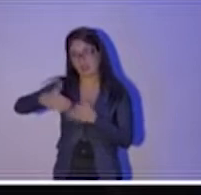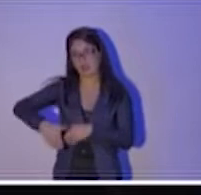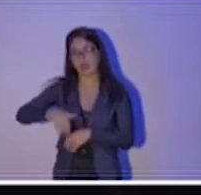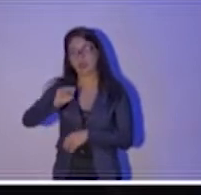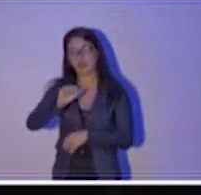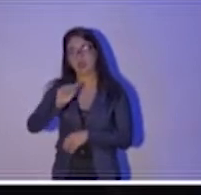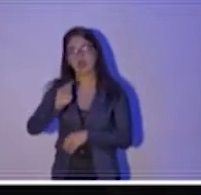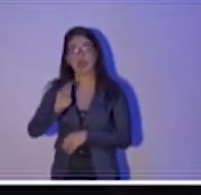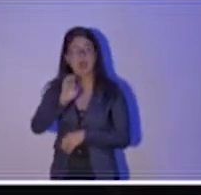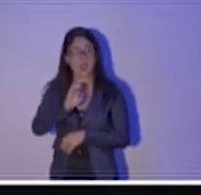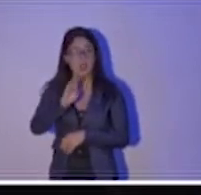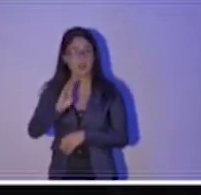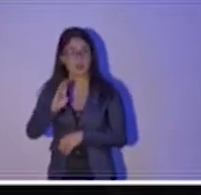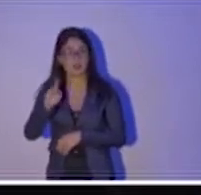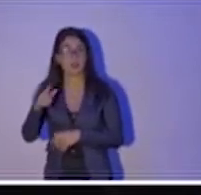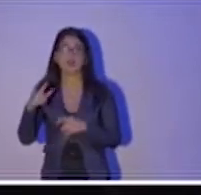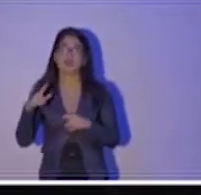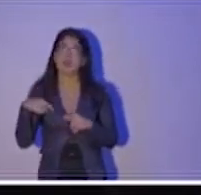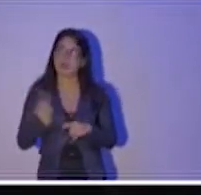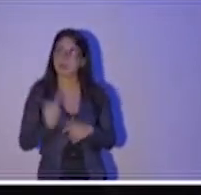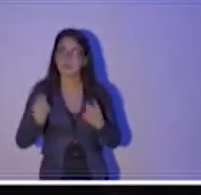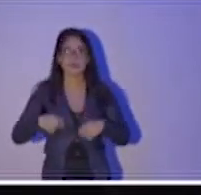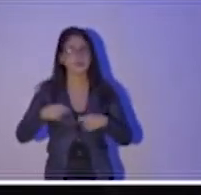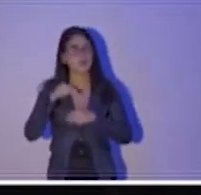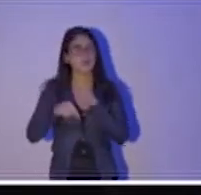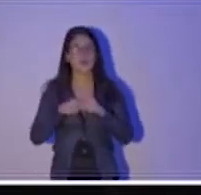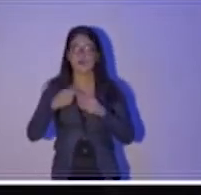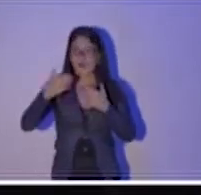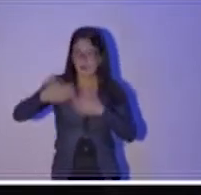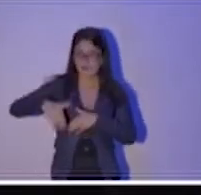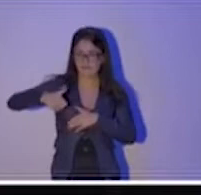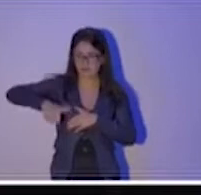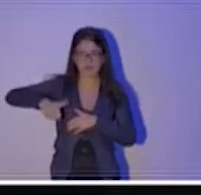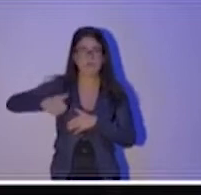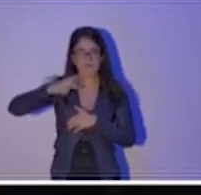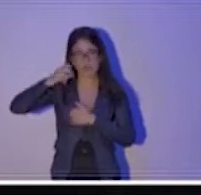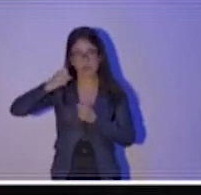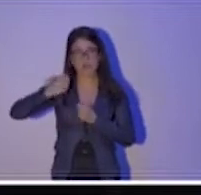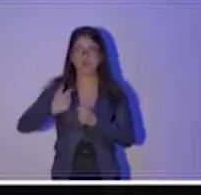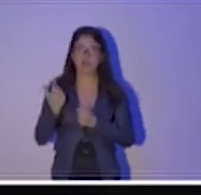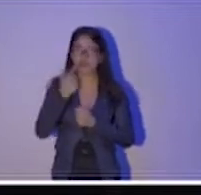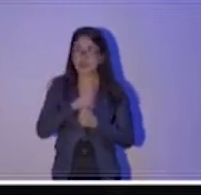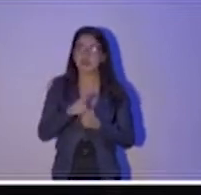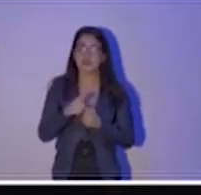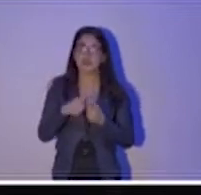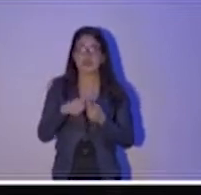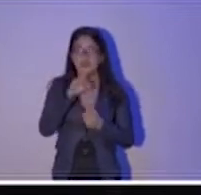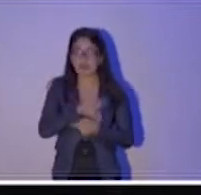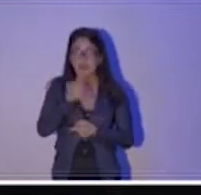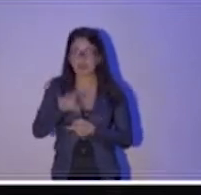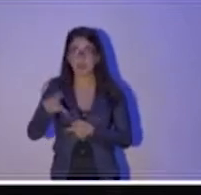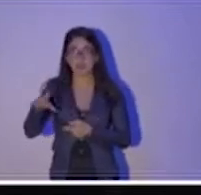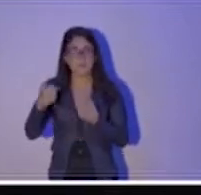vai precisar mirar muito forte nas avaliações para que essa coerência possa existir, porque a avaliação ela tem um peso muito grande para o que